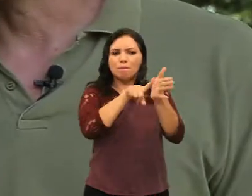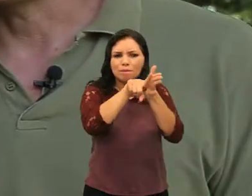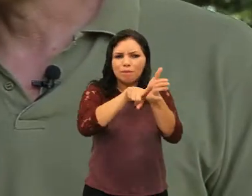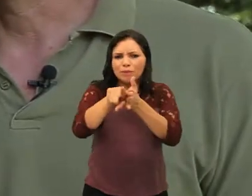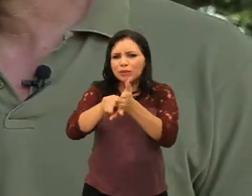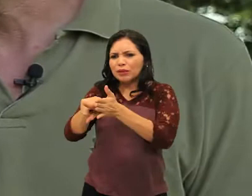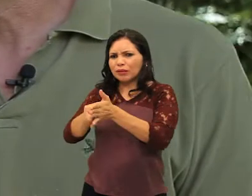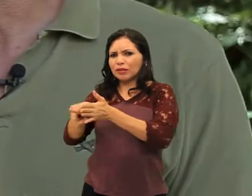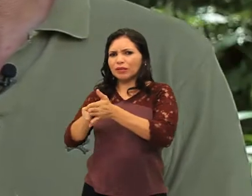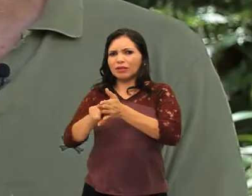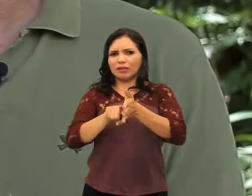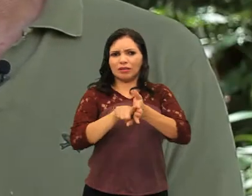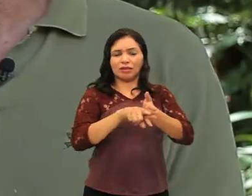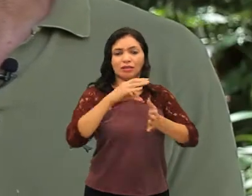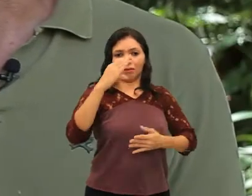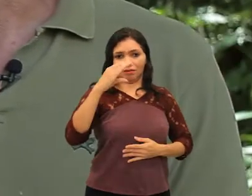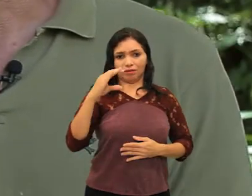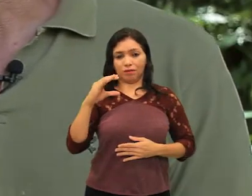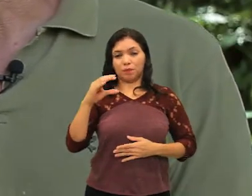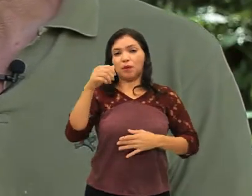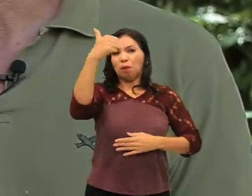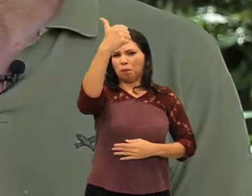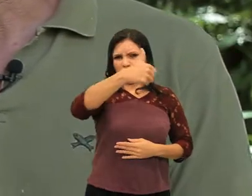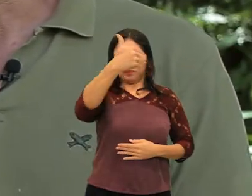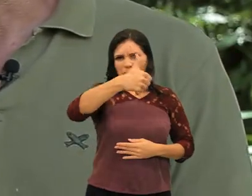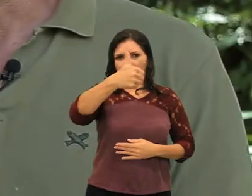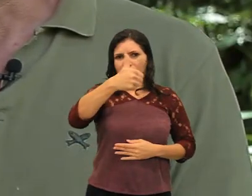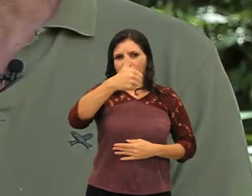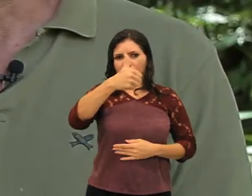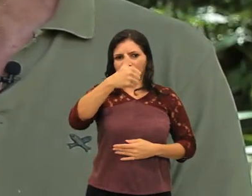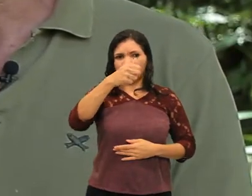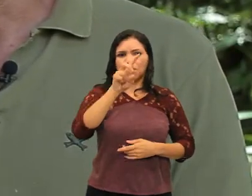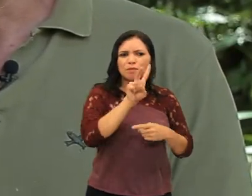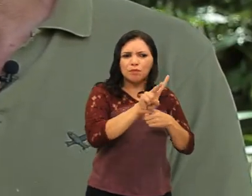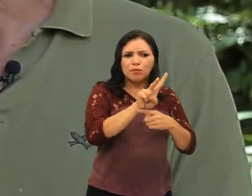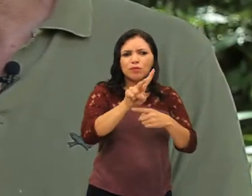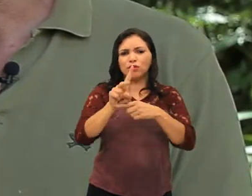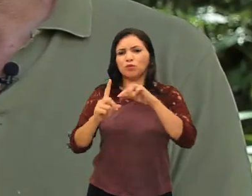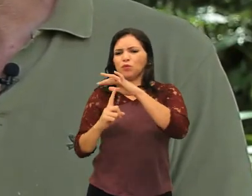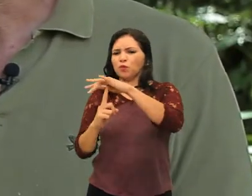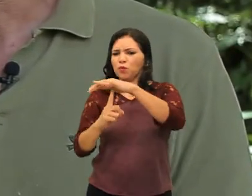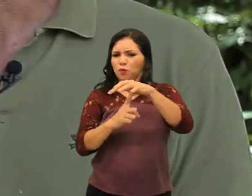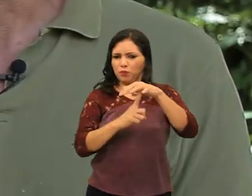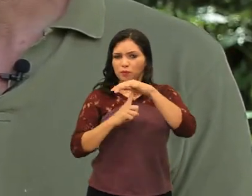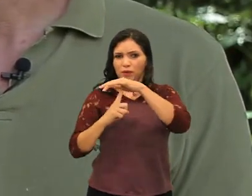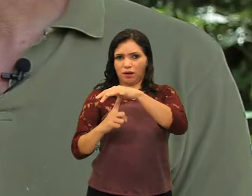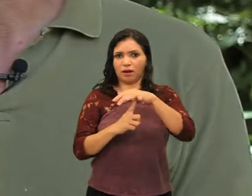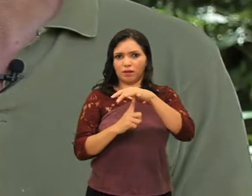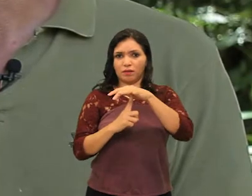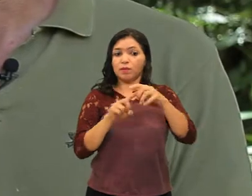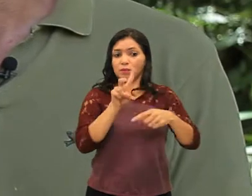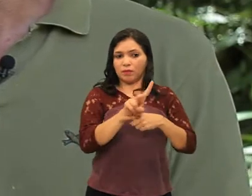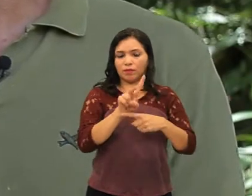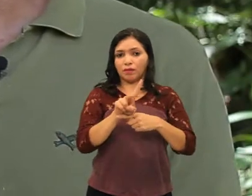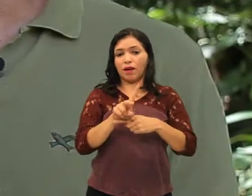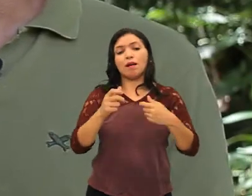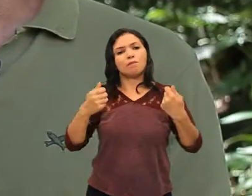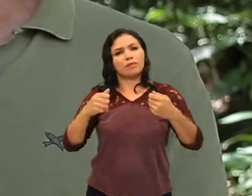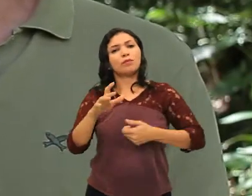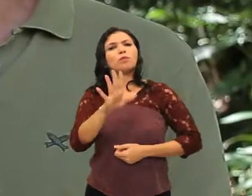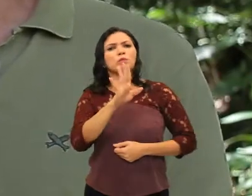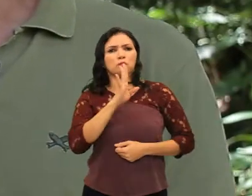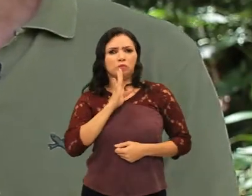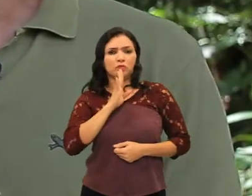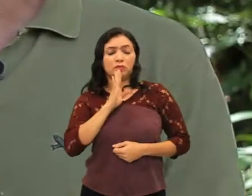conservar essa área tão importante ecologicamente e para manter biodiversidade aqui, é conhecer. Então,